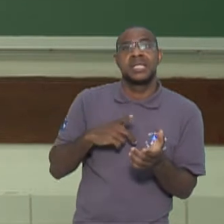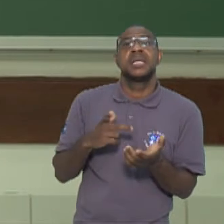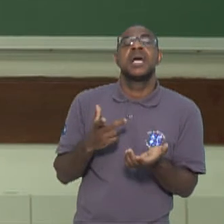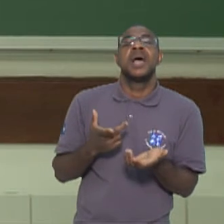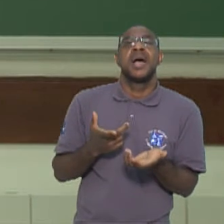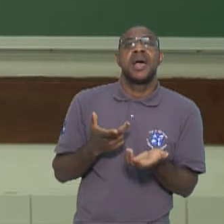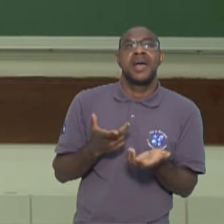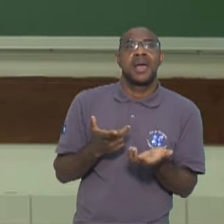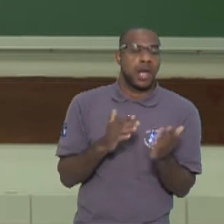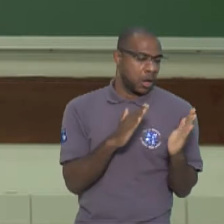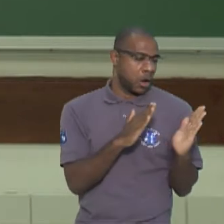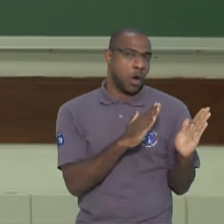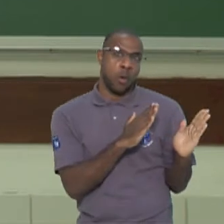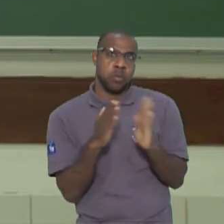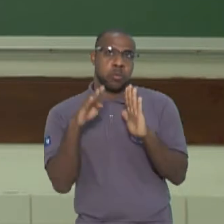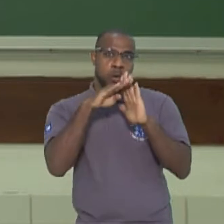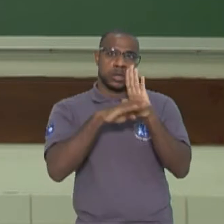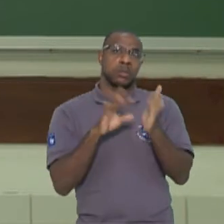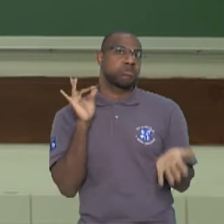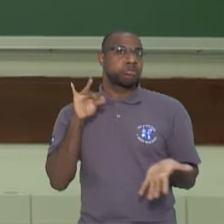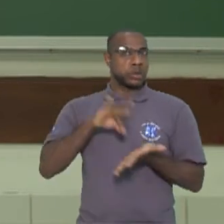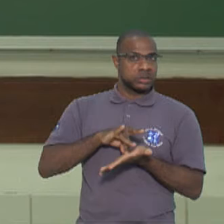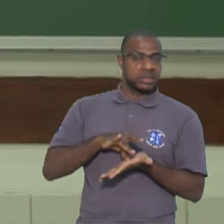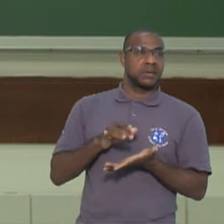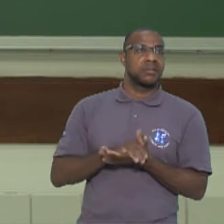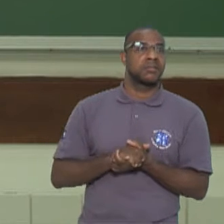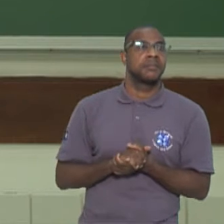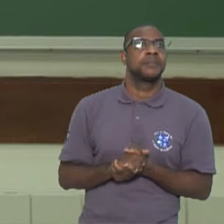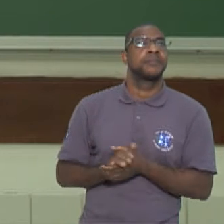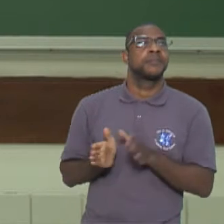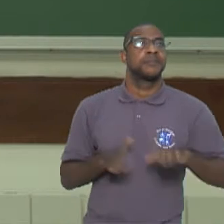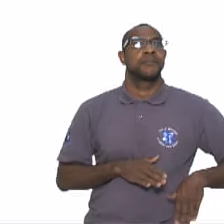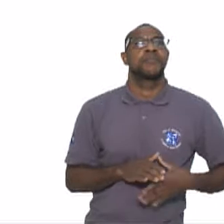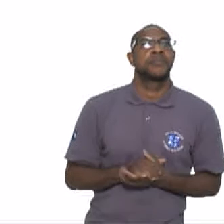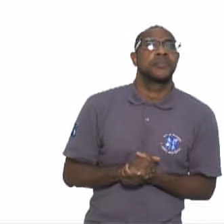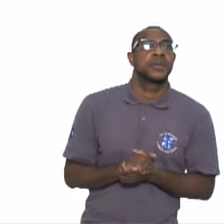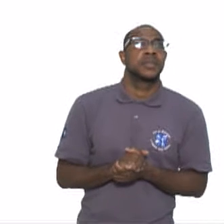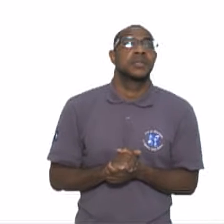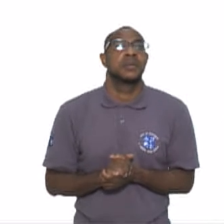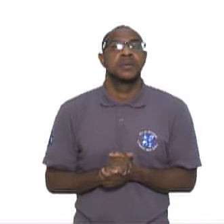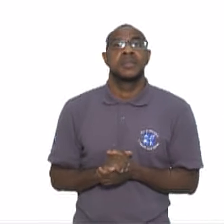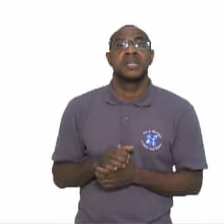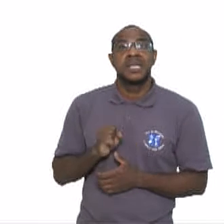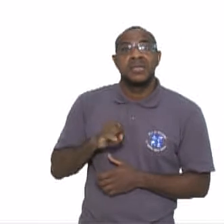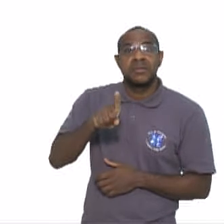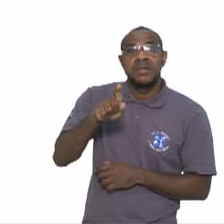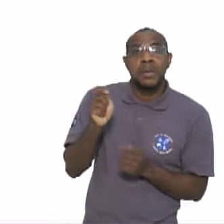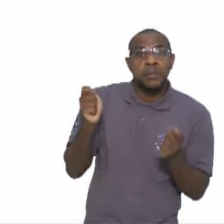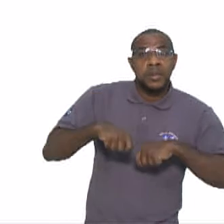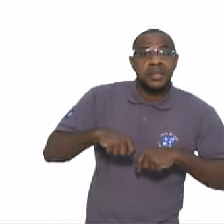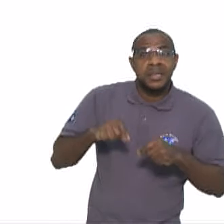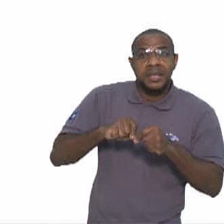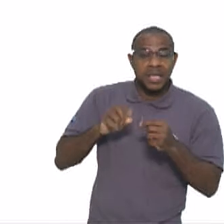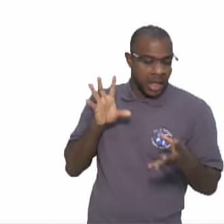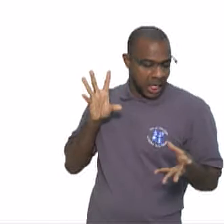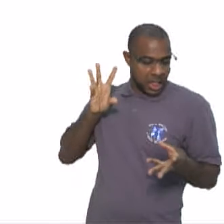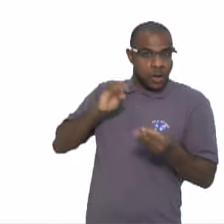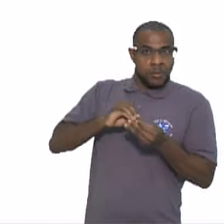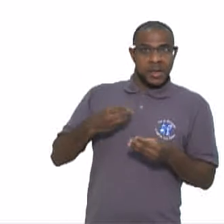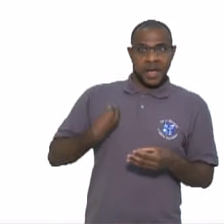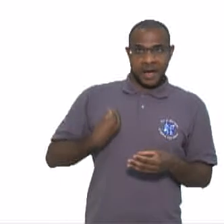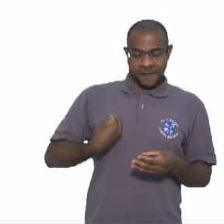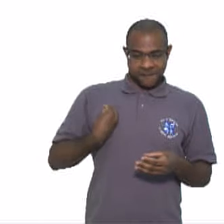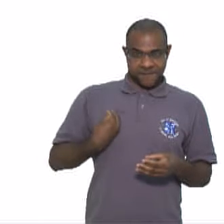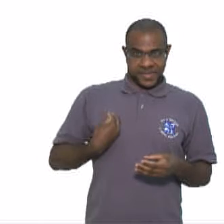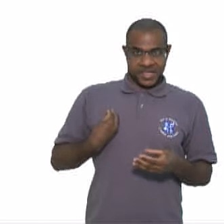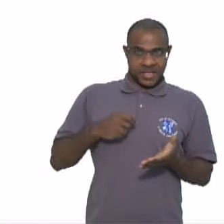originais. Então eu trouxe esse como uma referência. Atividade. Se você pudesse resumir a sua vida em um filme